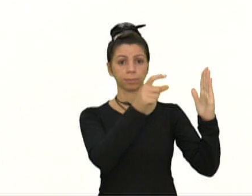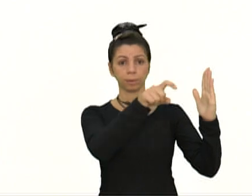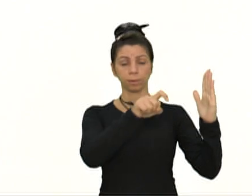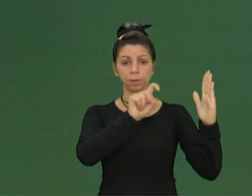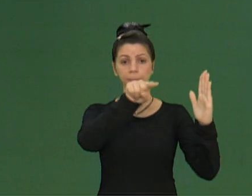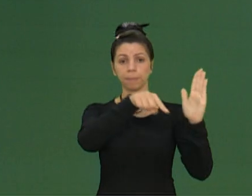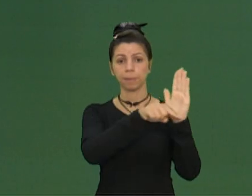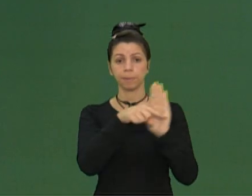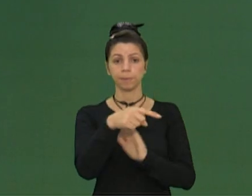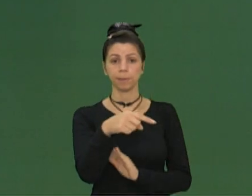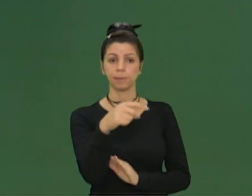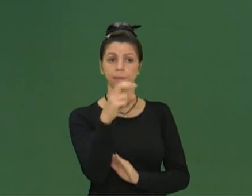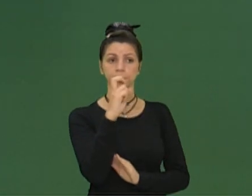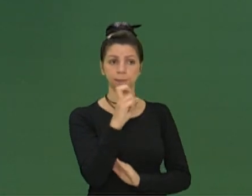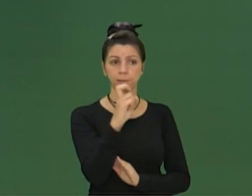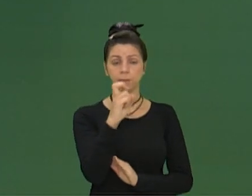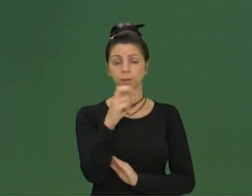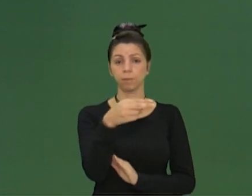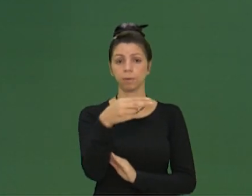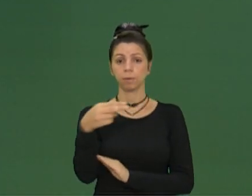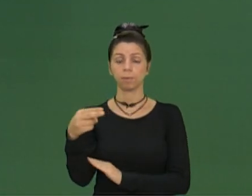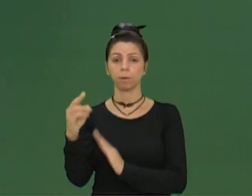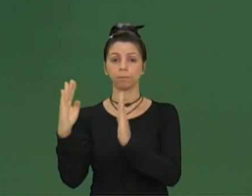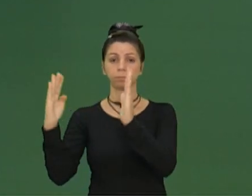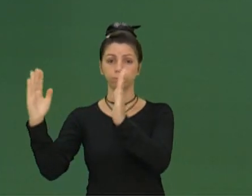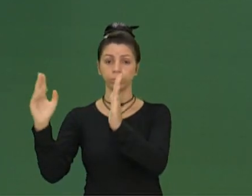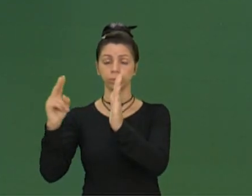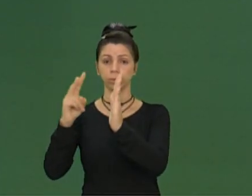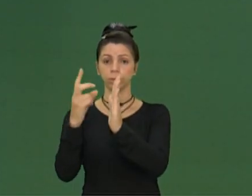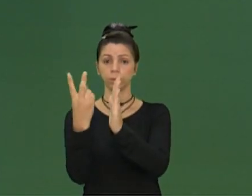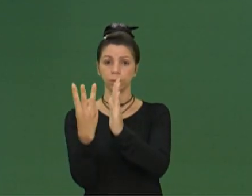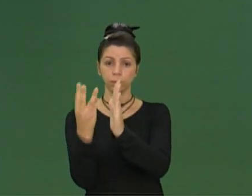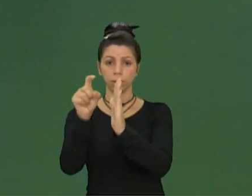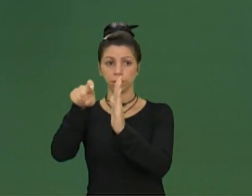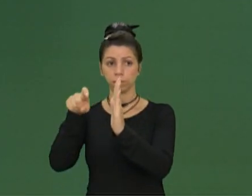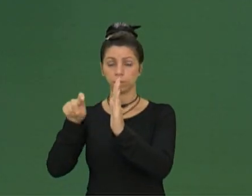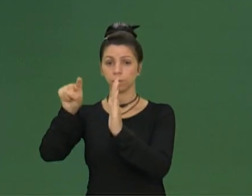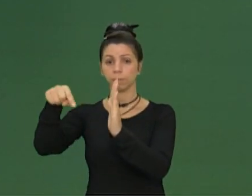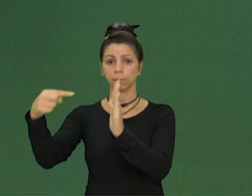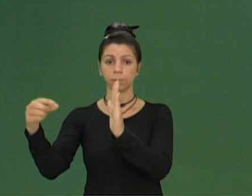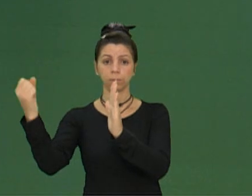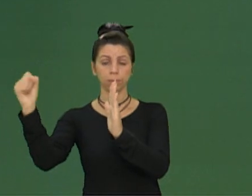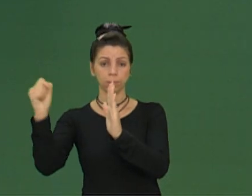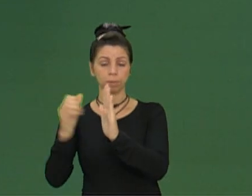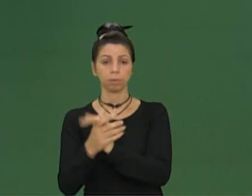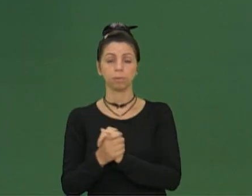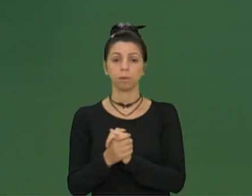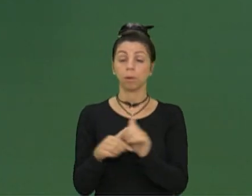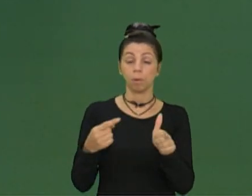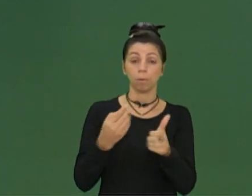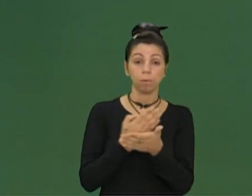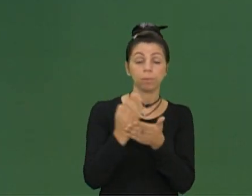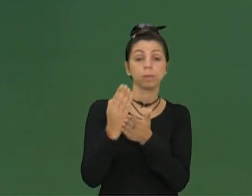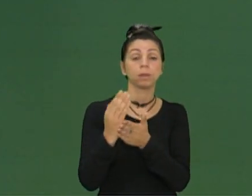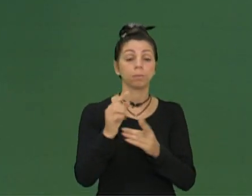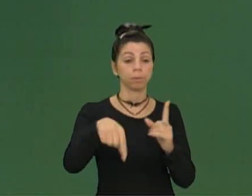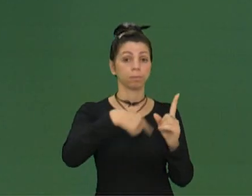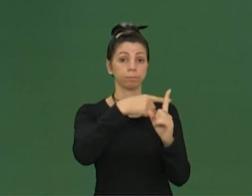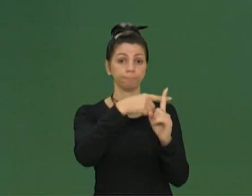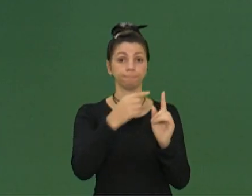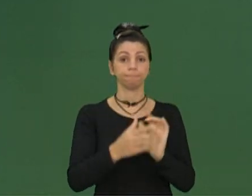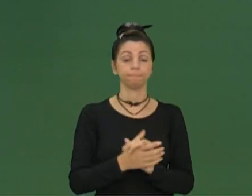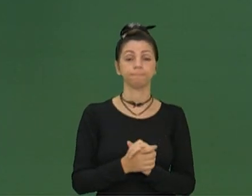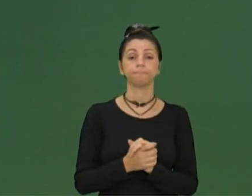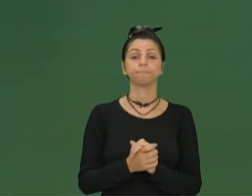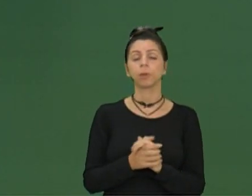modular. Eu comecei resolvendo pela positiva. Vocês poderiam começar resolvendo pela negativa, certo? Eu comecei pela positiva